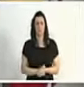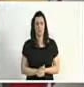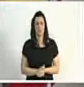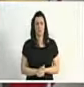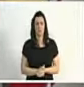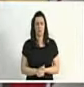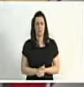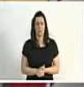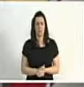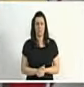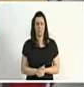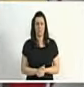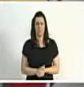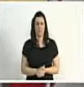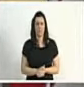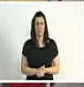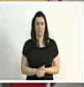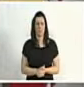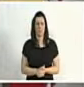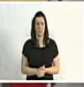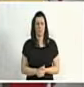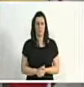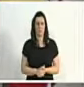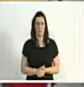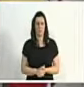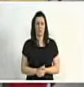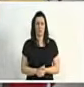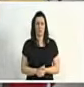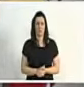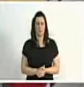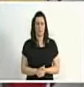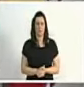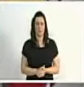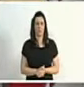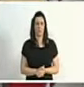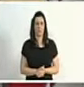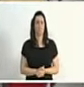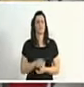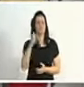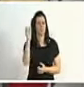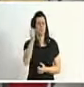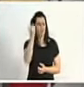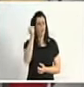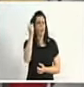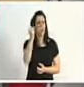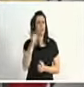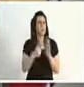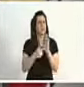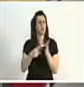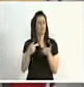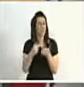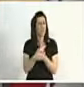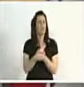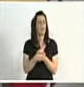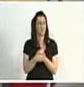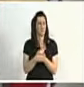disposições constitucionais transitórias, e sobre o qual recaem graves indícios de ilegalidade,